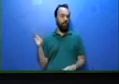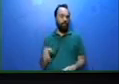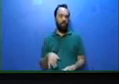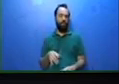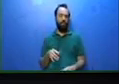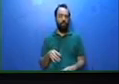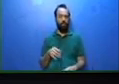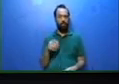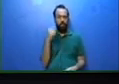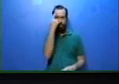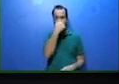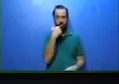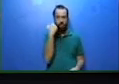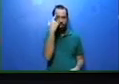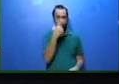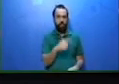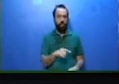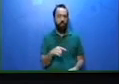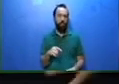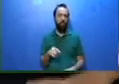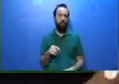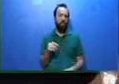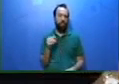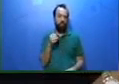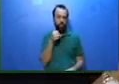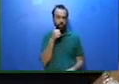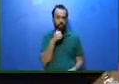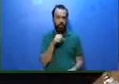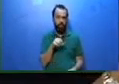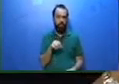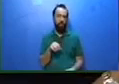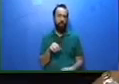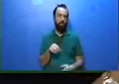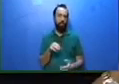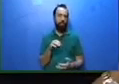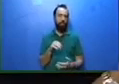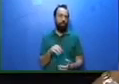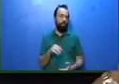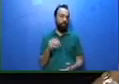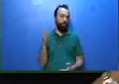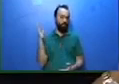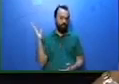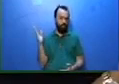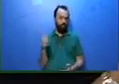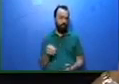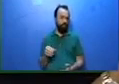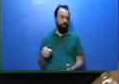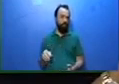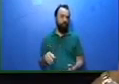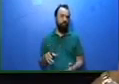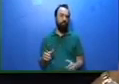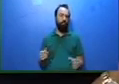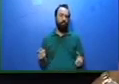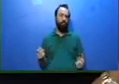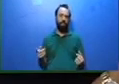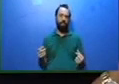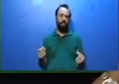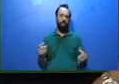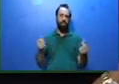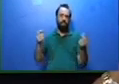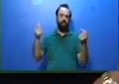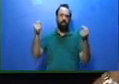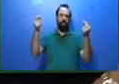para sair. Nem isso mudou, né? A expressão dele. Ao descobrir que ganhou 4